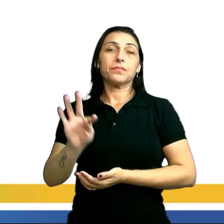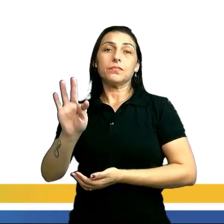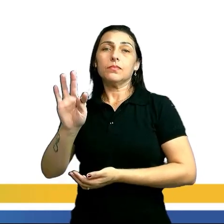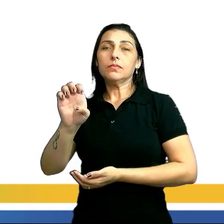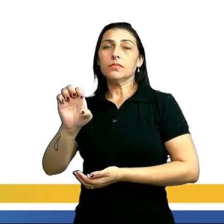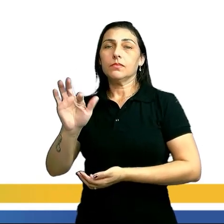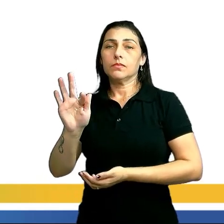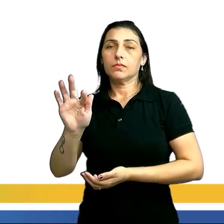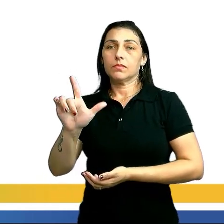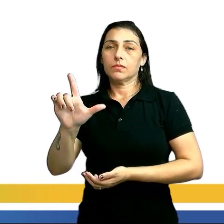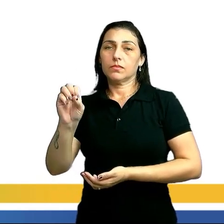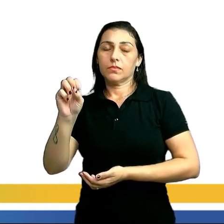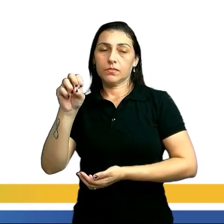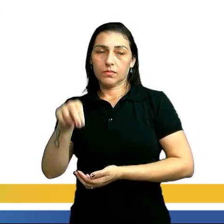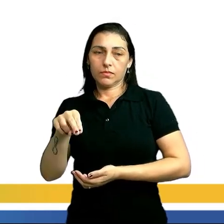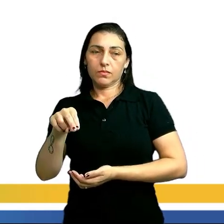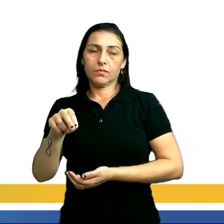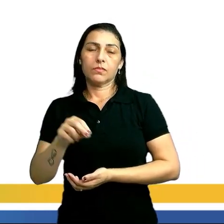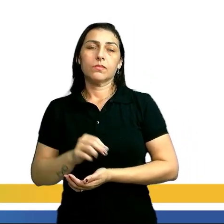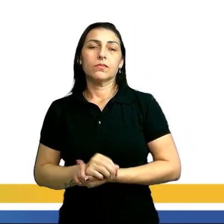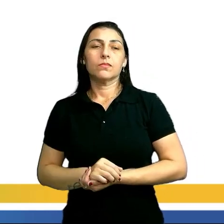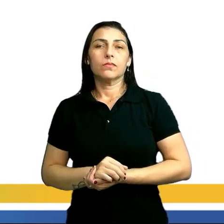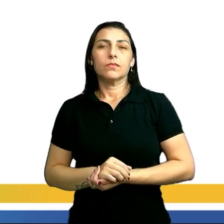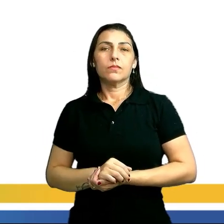Com relação ao Teflon,